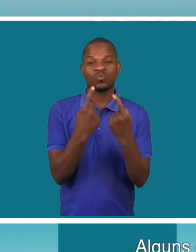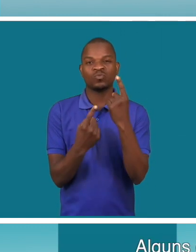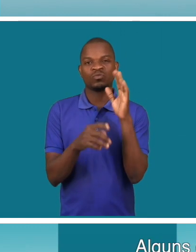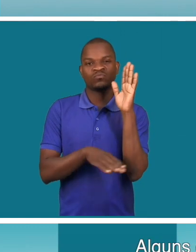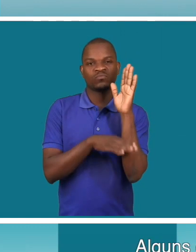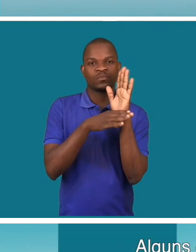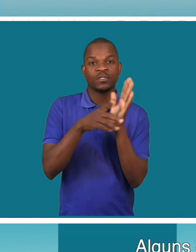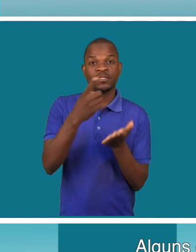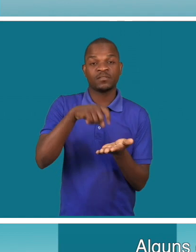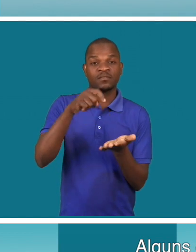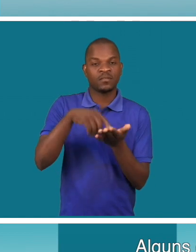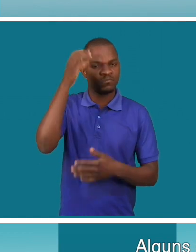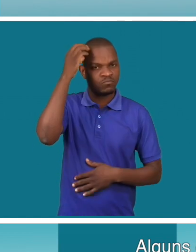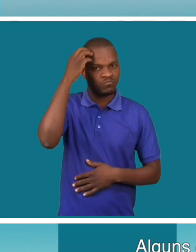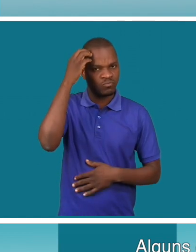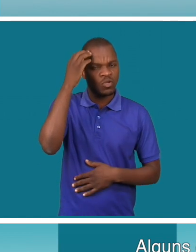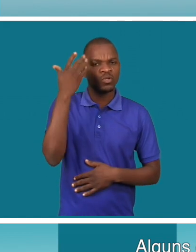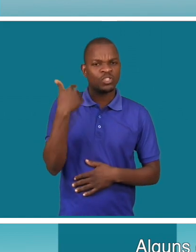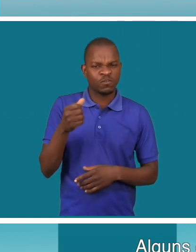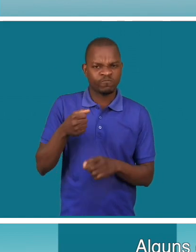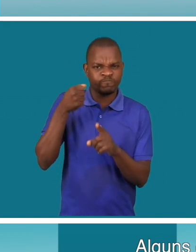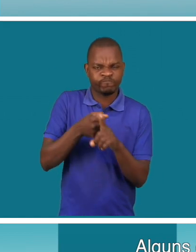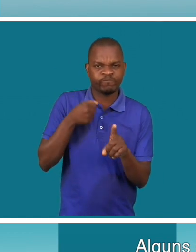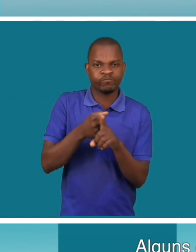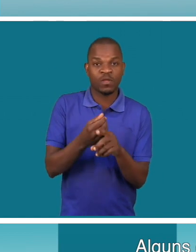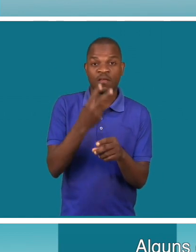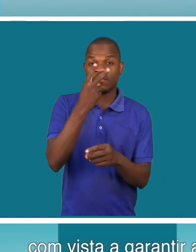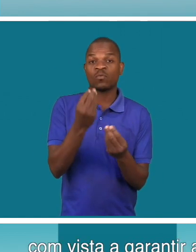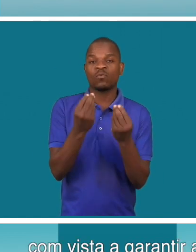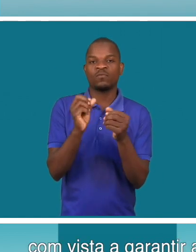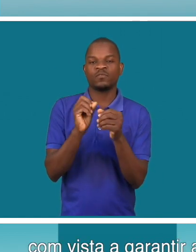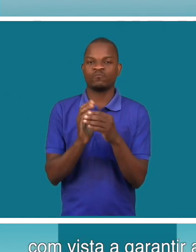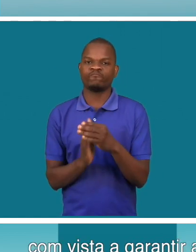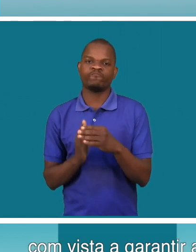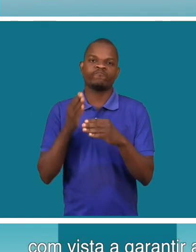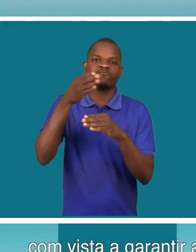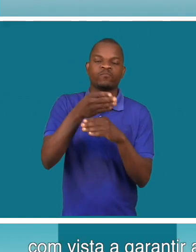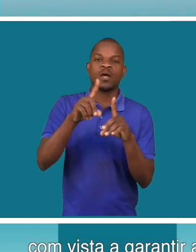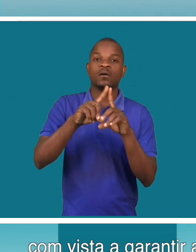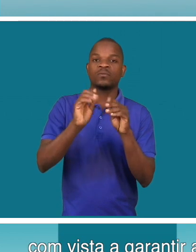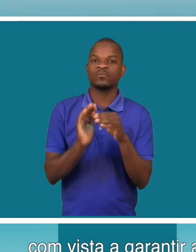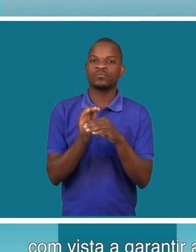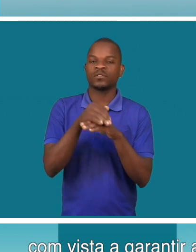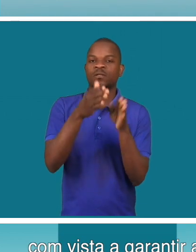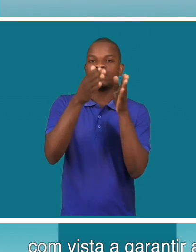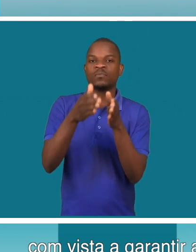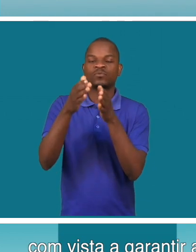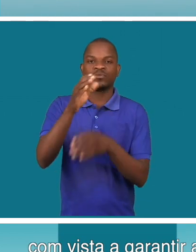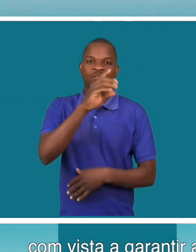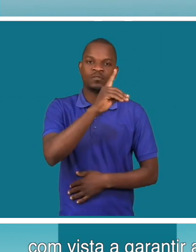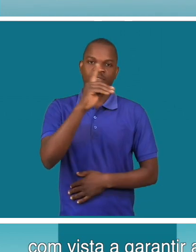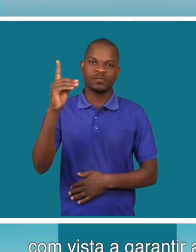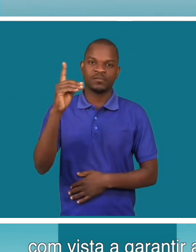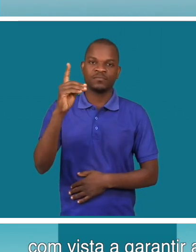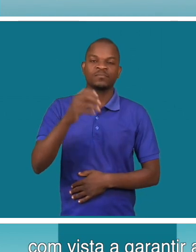edifícios da cidade de Maputo já trabalham na busca de soluções com vista a garantir a acessibilidade para pessoas